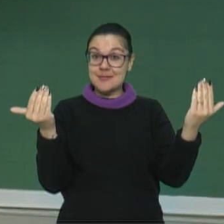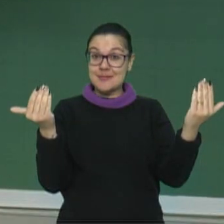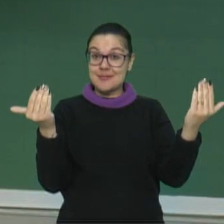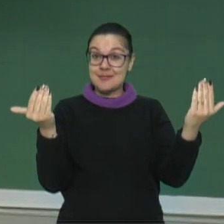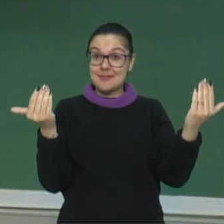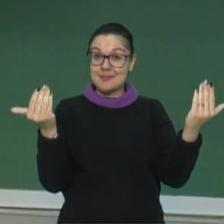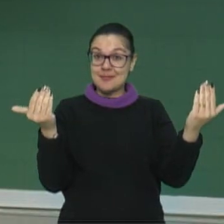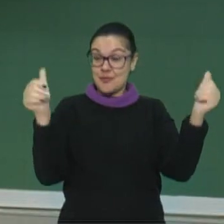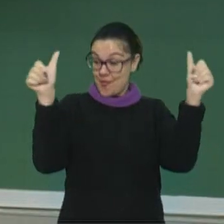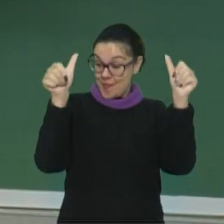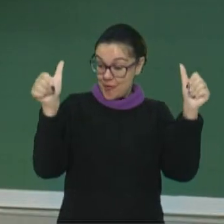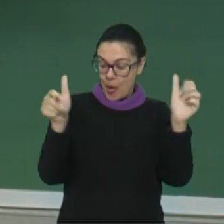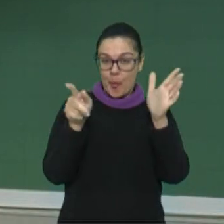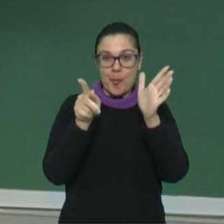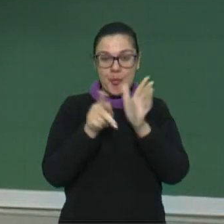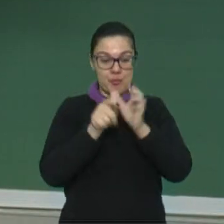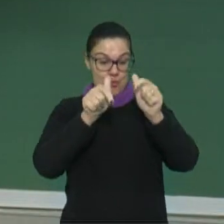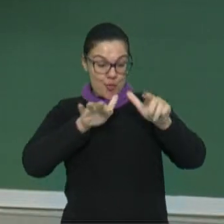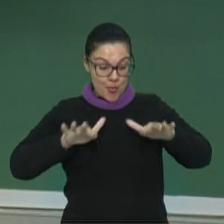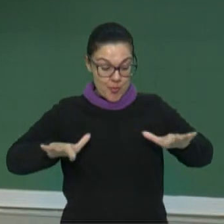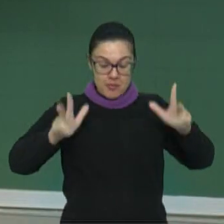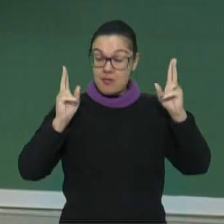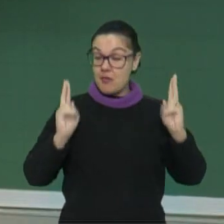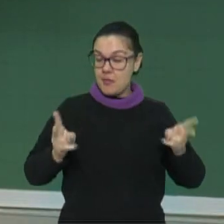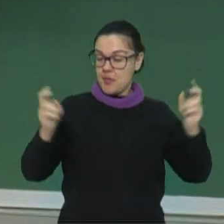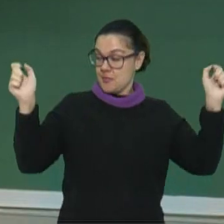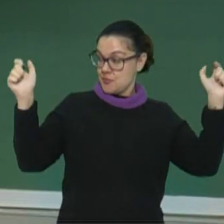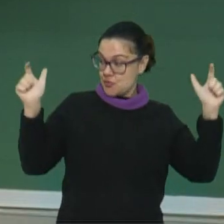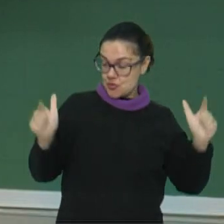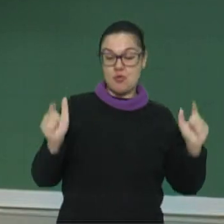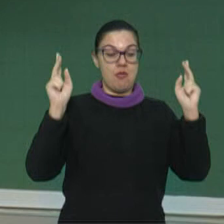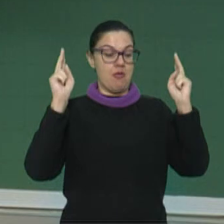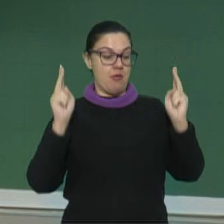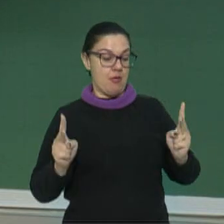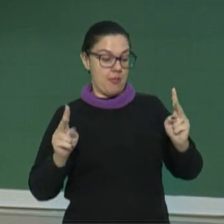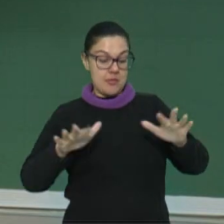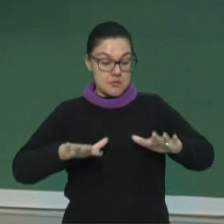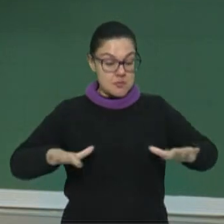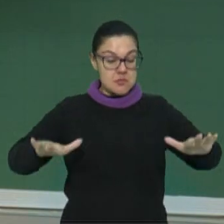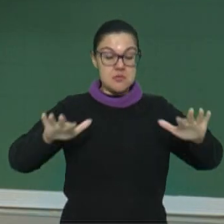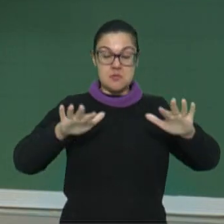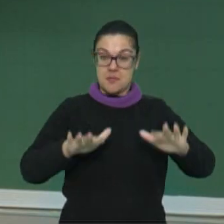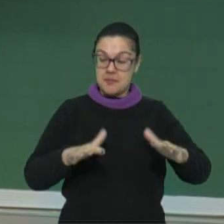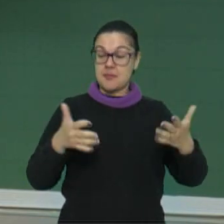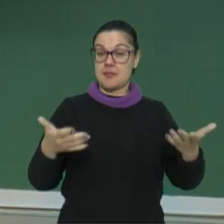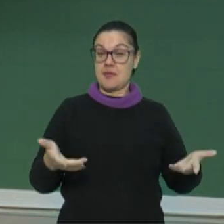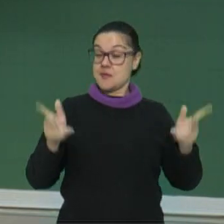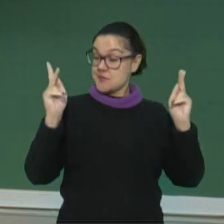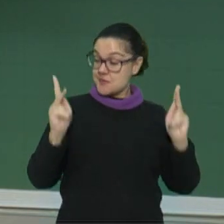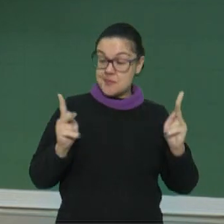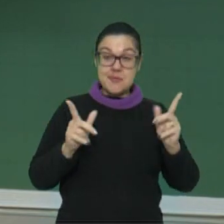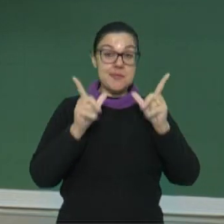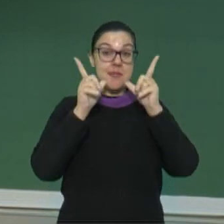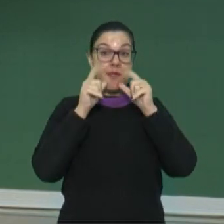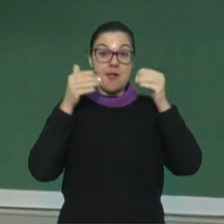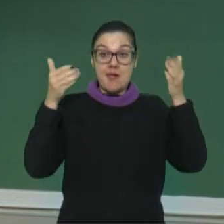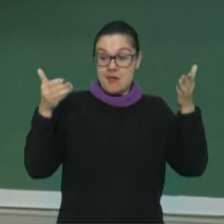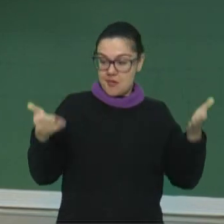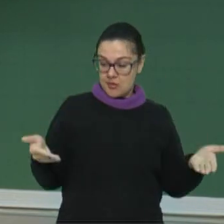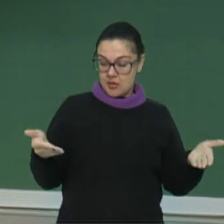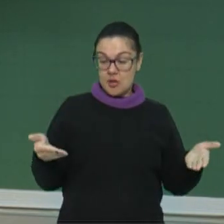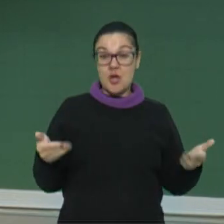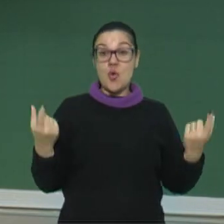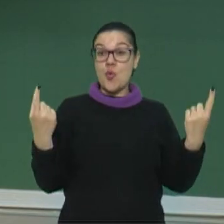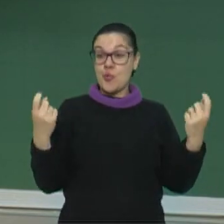né? Físicas, entre aspas, aí de espaço. A mesma luz, o mesmo espaço e a mesma água. A única